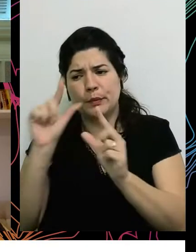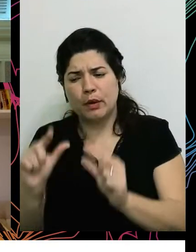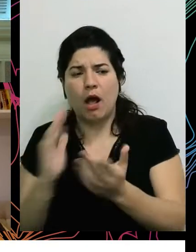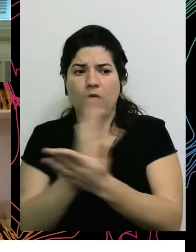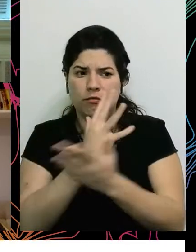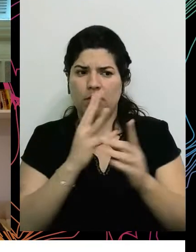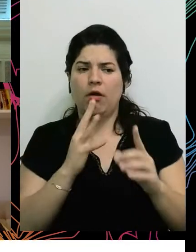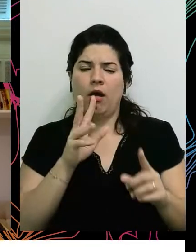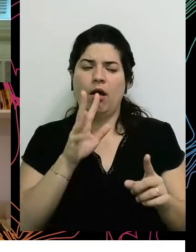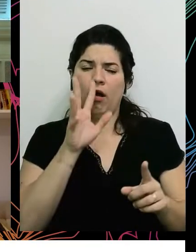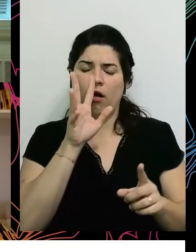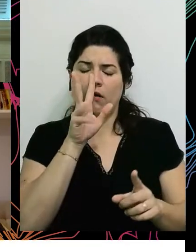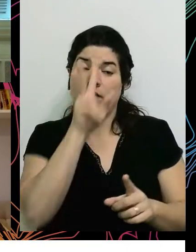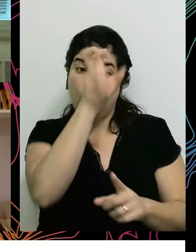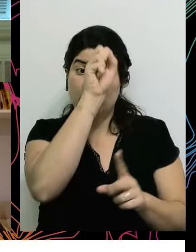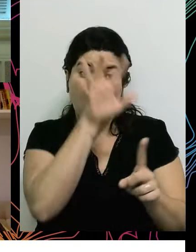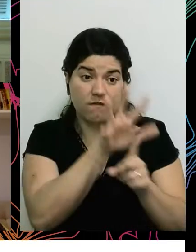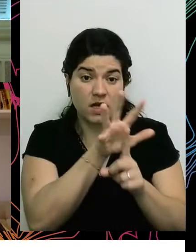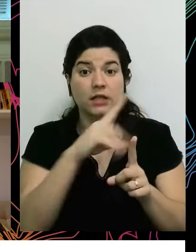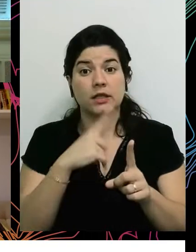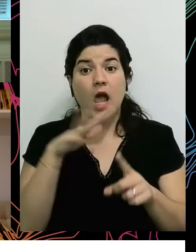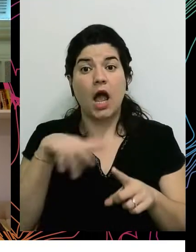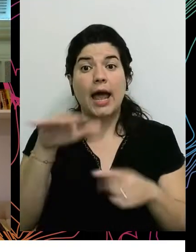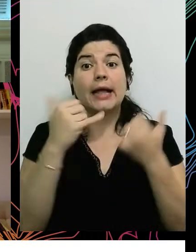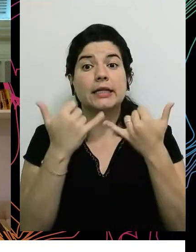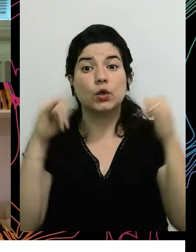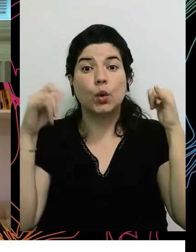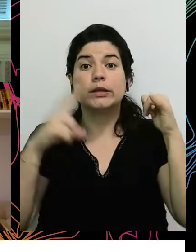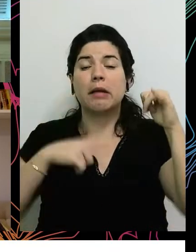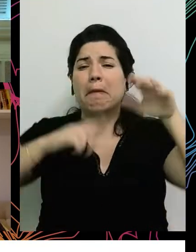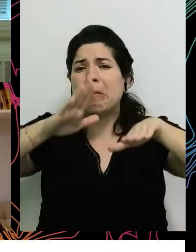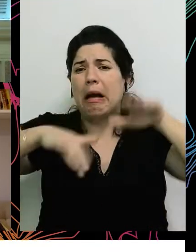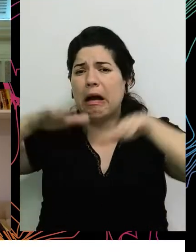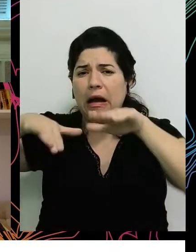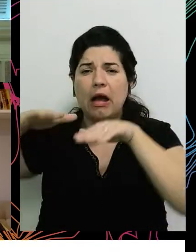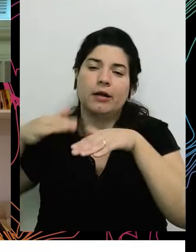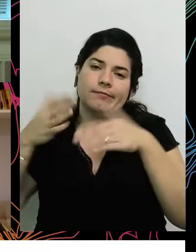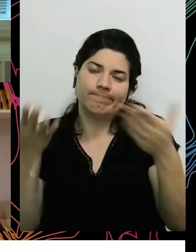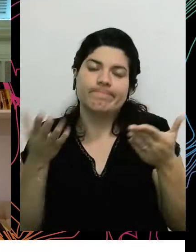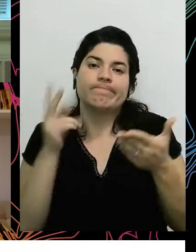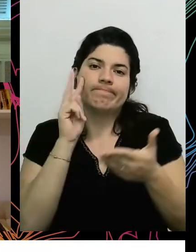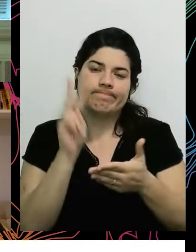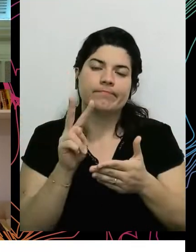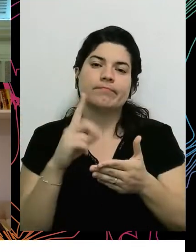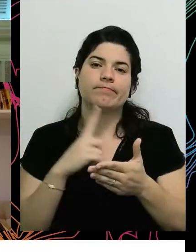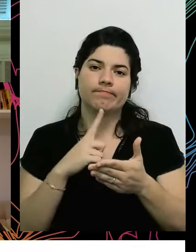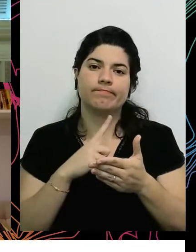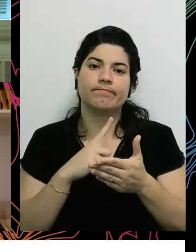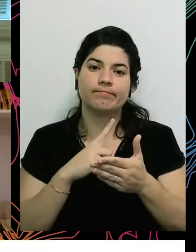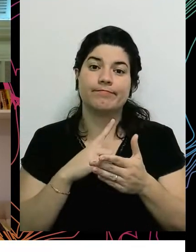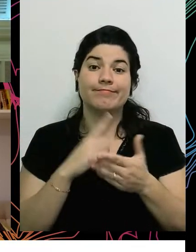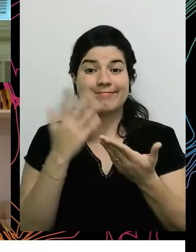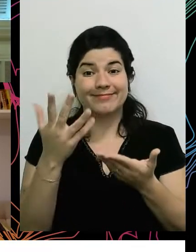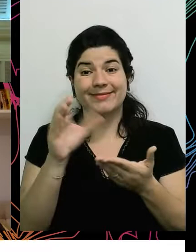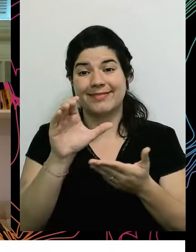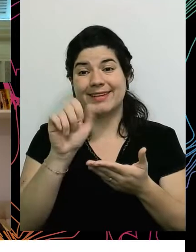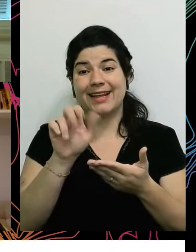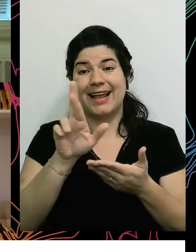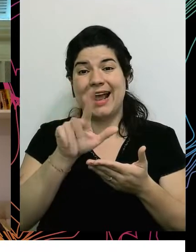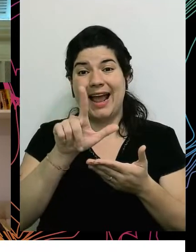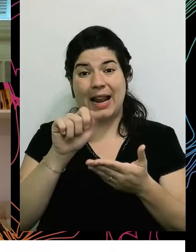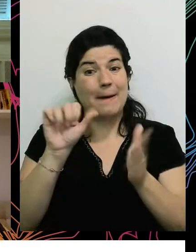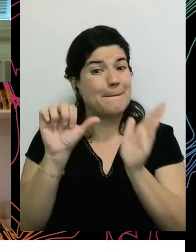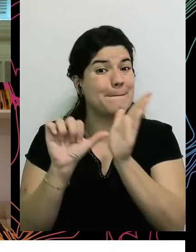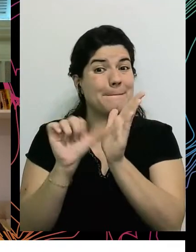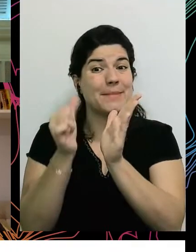de energia é bem forte ainda, as disparidades, né? Para a gente ver até o caso da própria Carla, é a primeira comandante, ou seja,